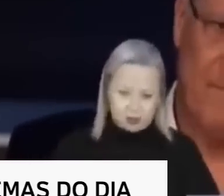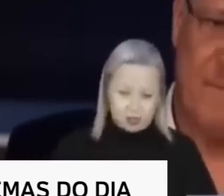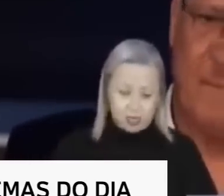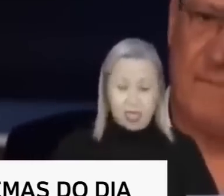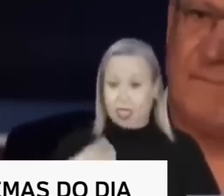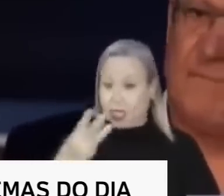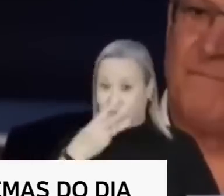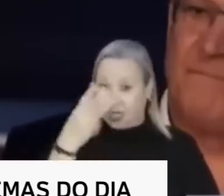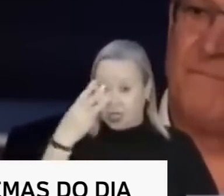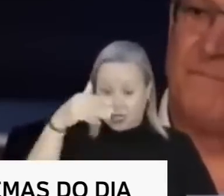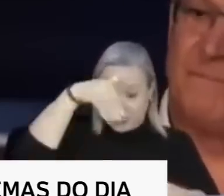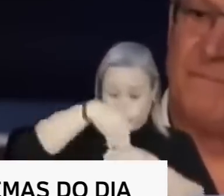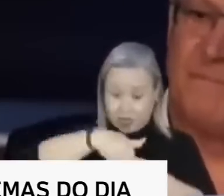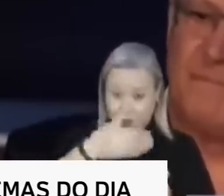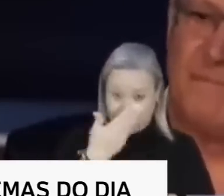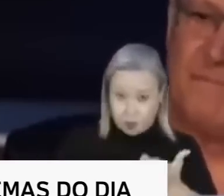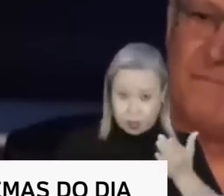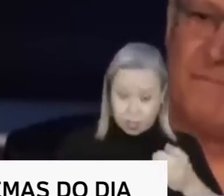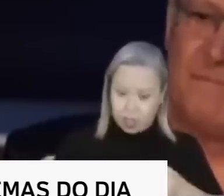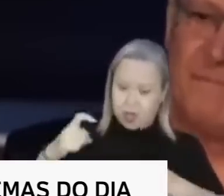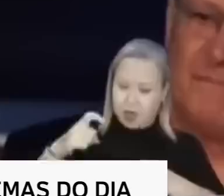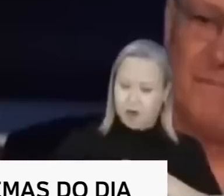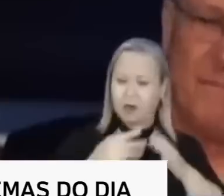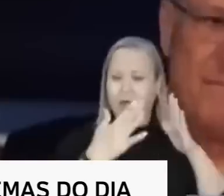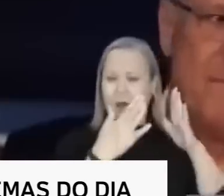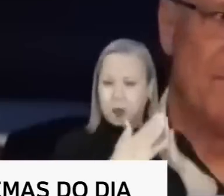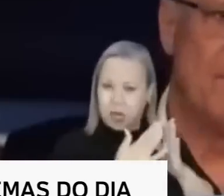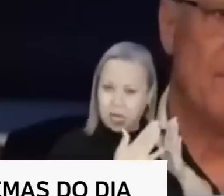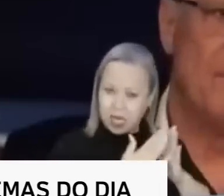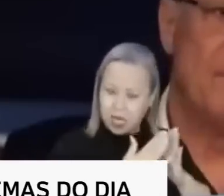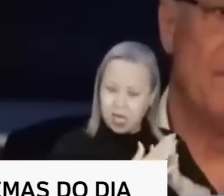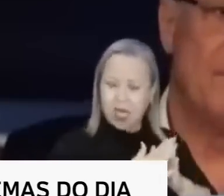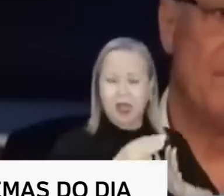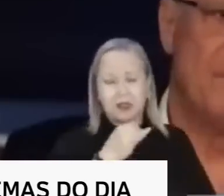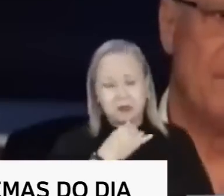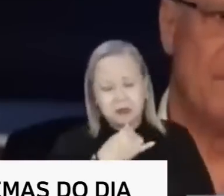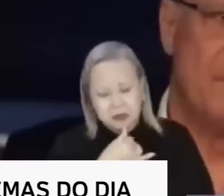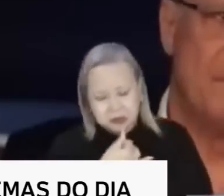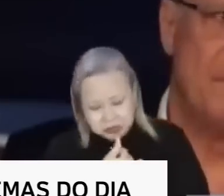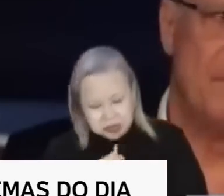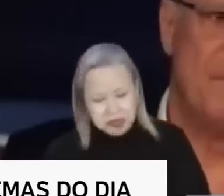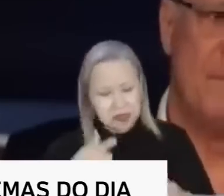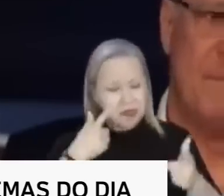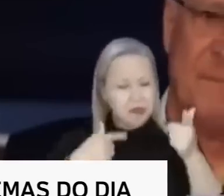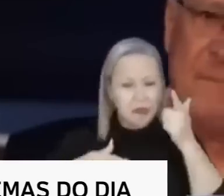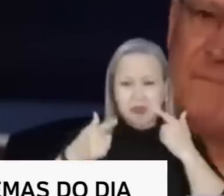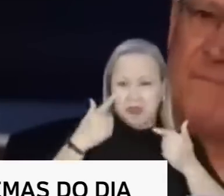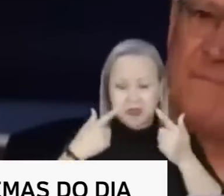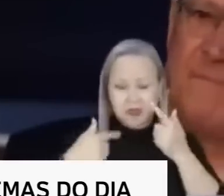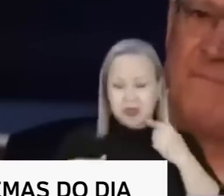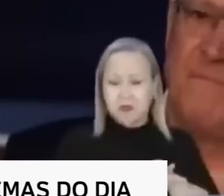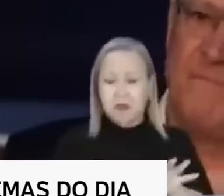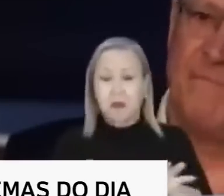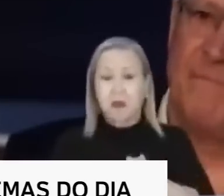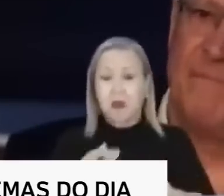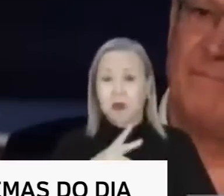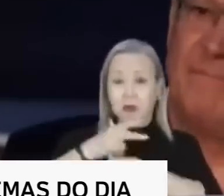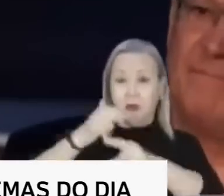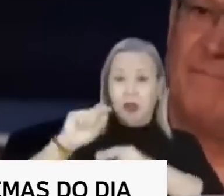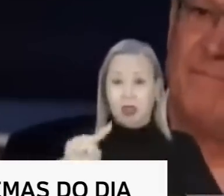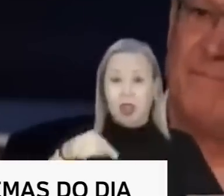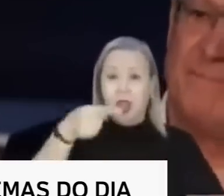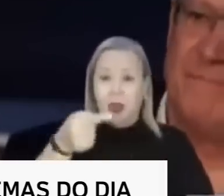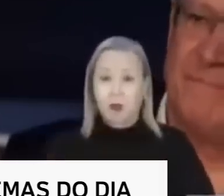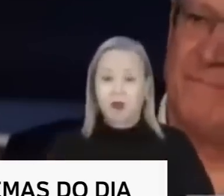perdi, eu voltei para casa, lamentei, chorei, me preparei para ganhar a próxima, perdi